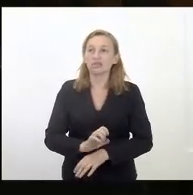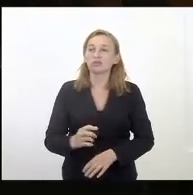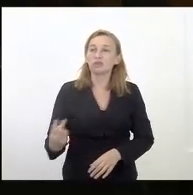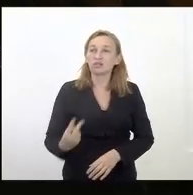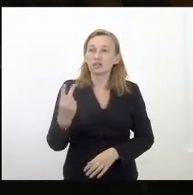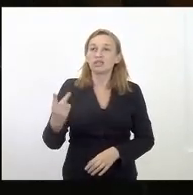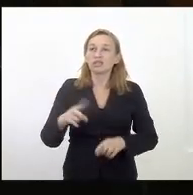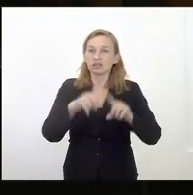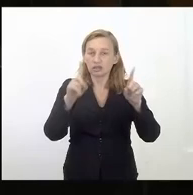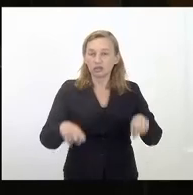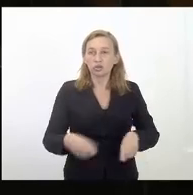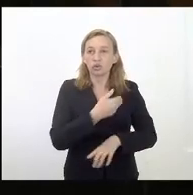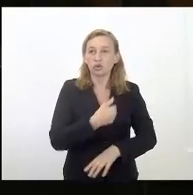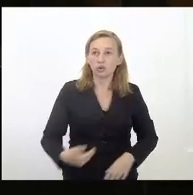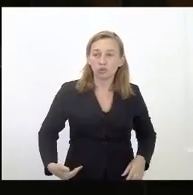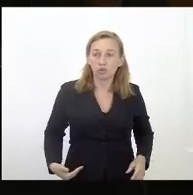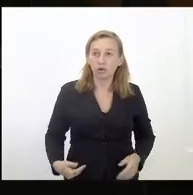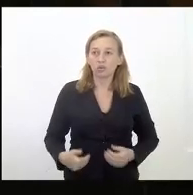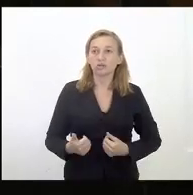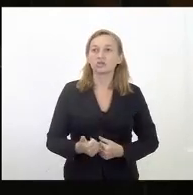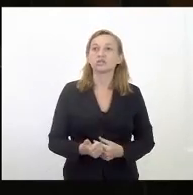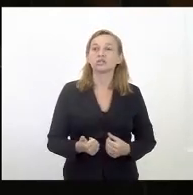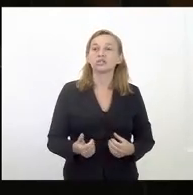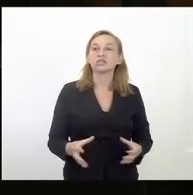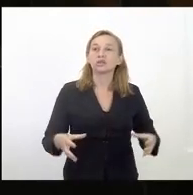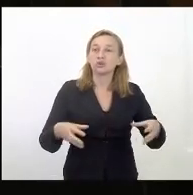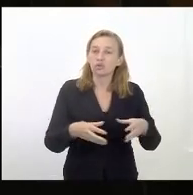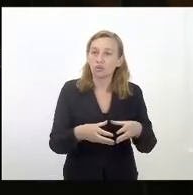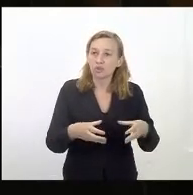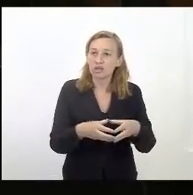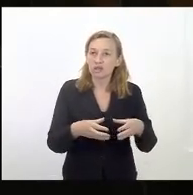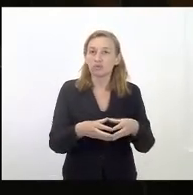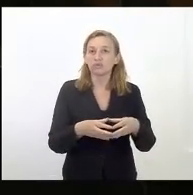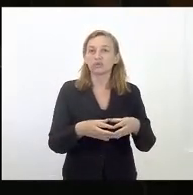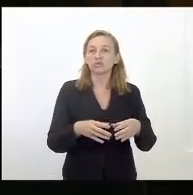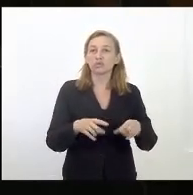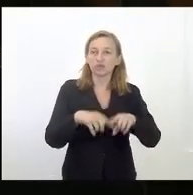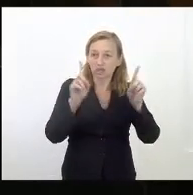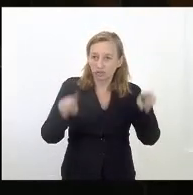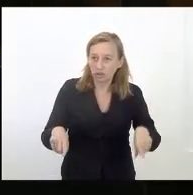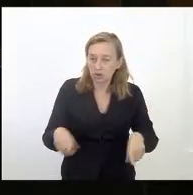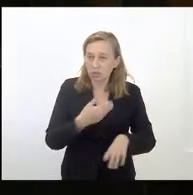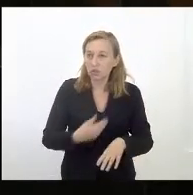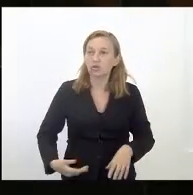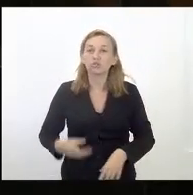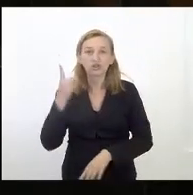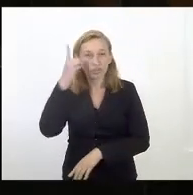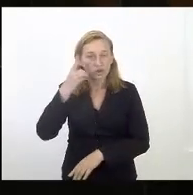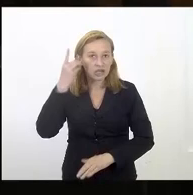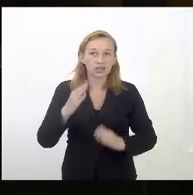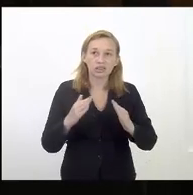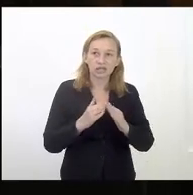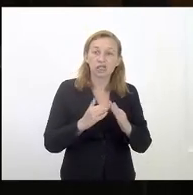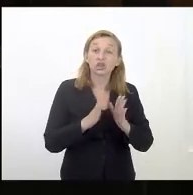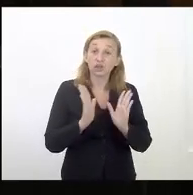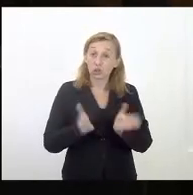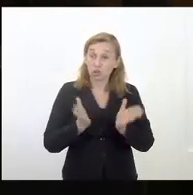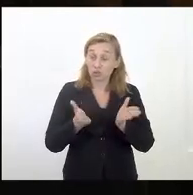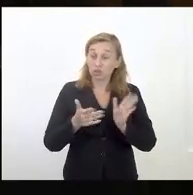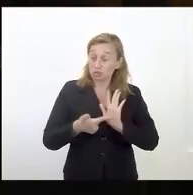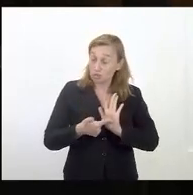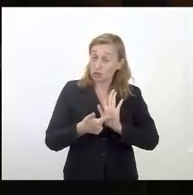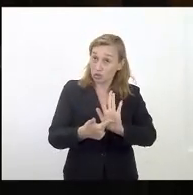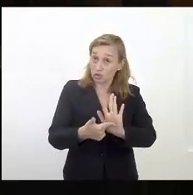valorização dos Servidores Públicos contém com a comissão de servidores da Assembleia Legislativa contra os deputados dessa casa que hoje fez uma